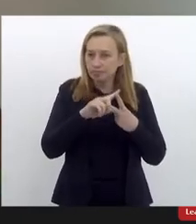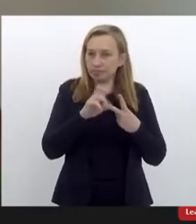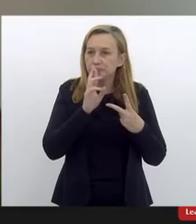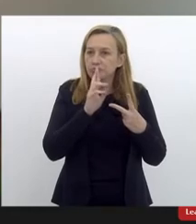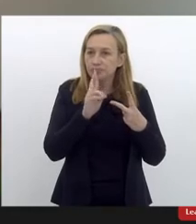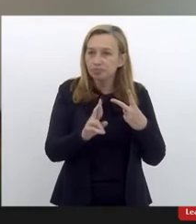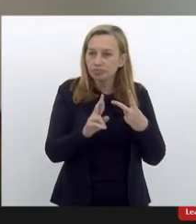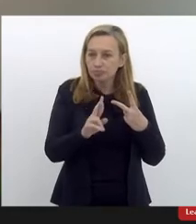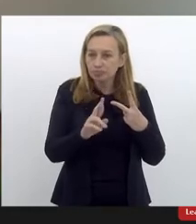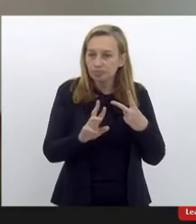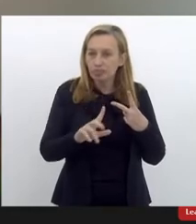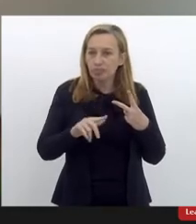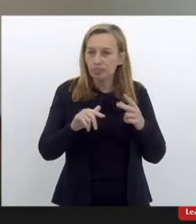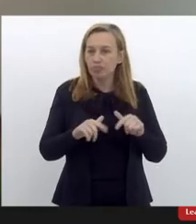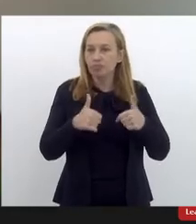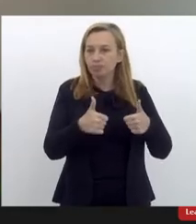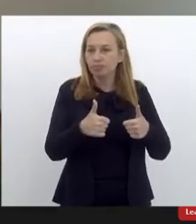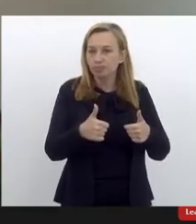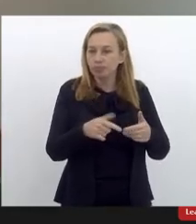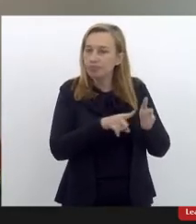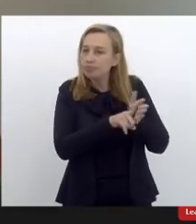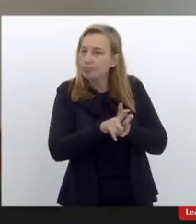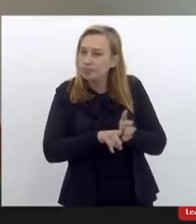das ações voltada para as análises